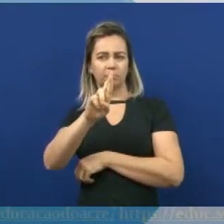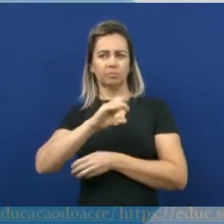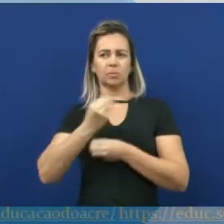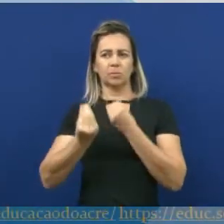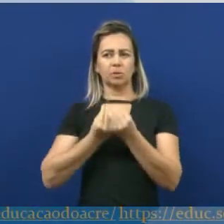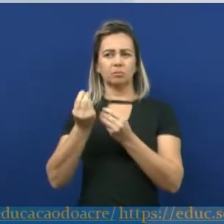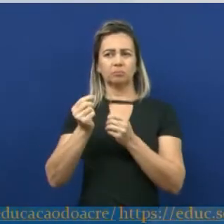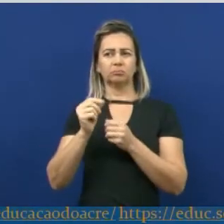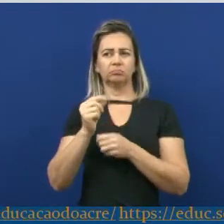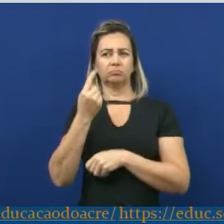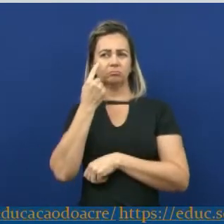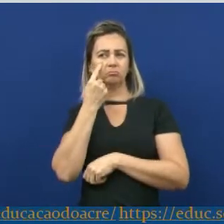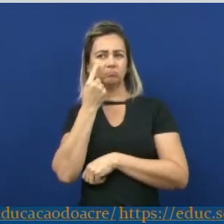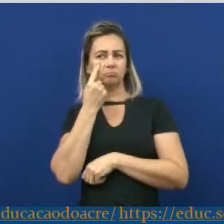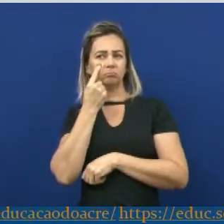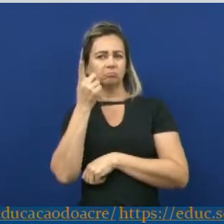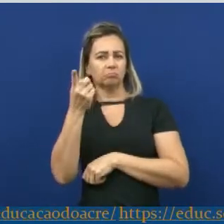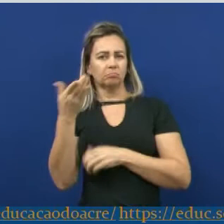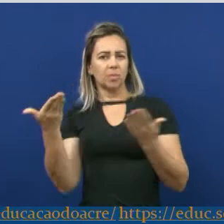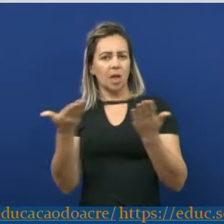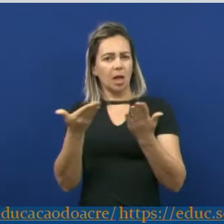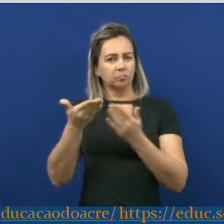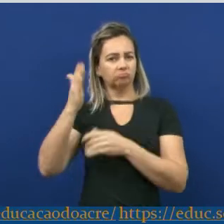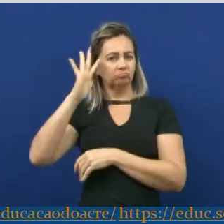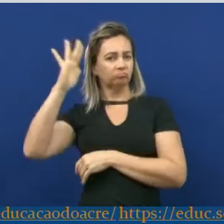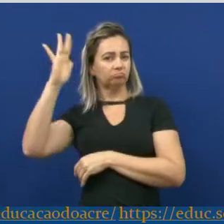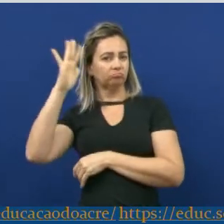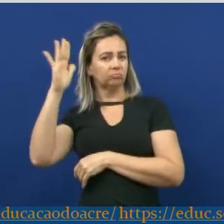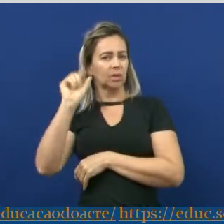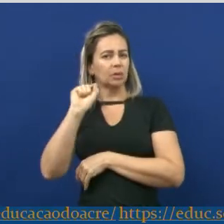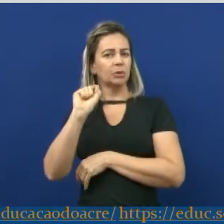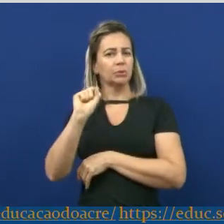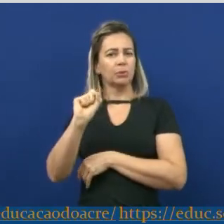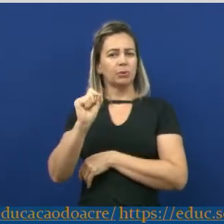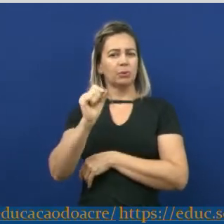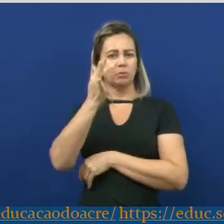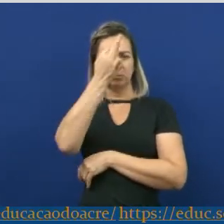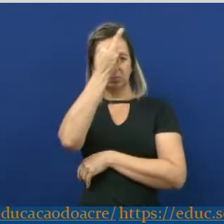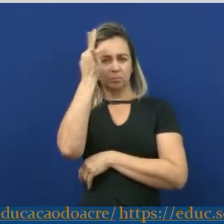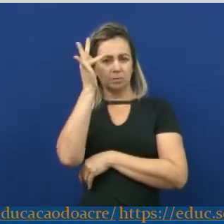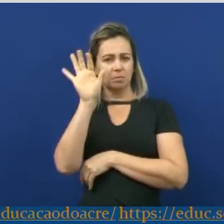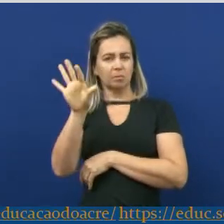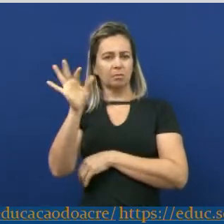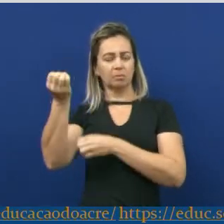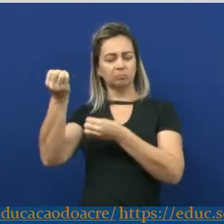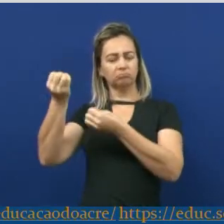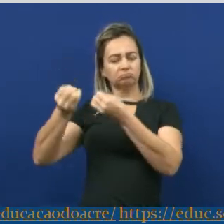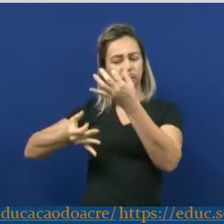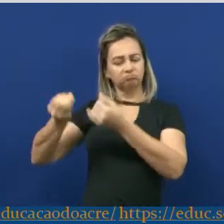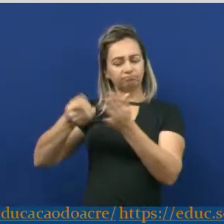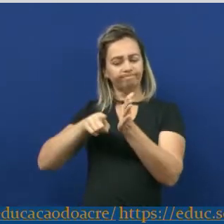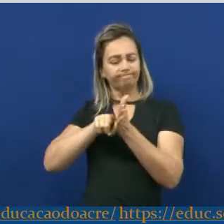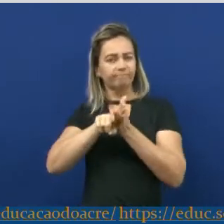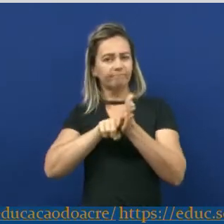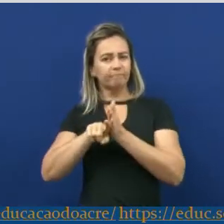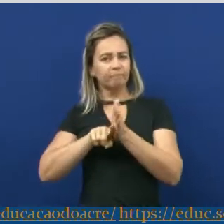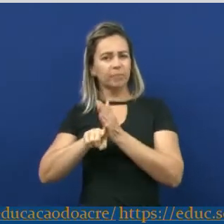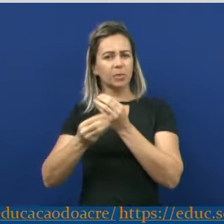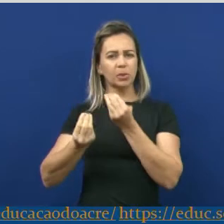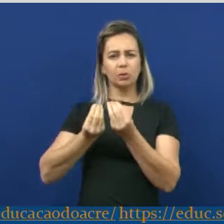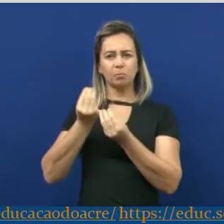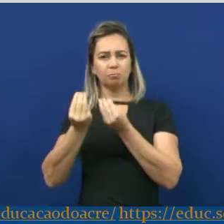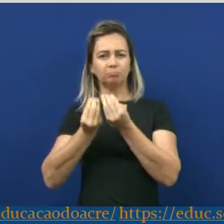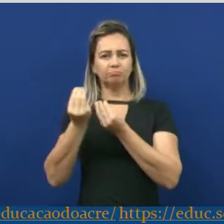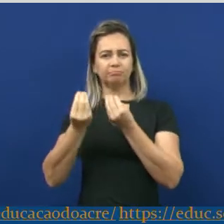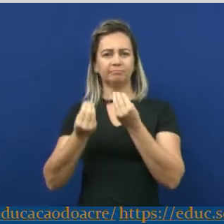visualizar esse pensador, esse filósofo, ele vai analisar as transformações que